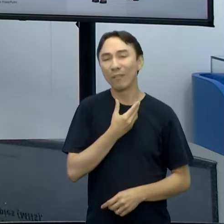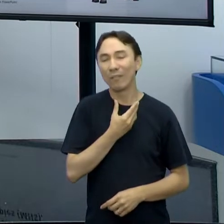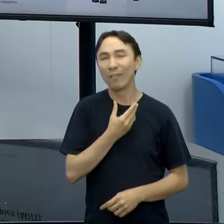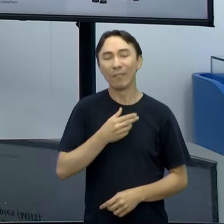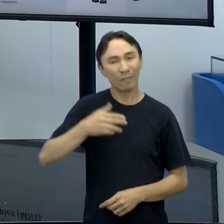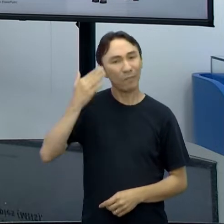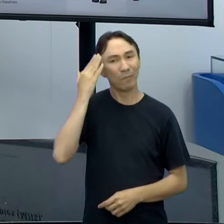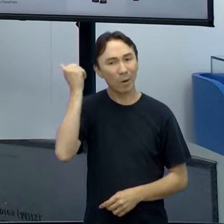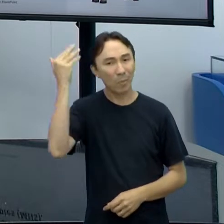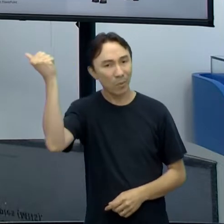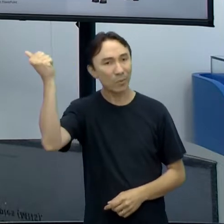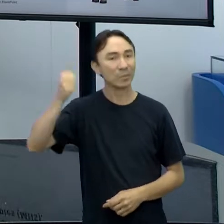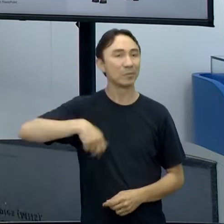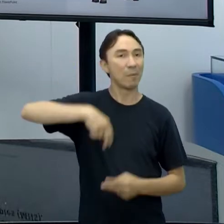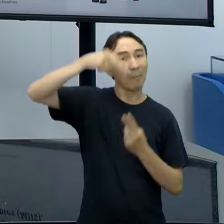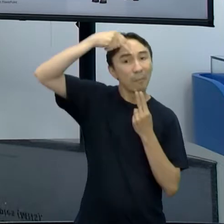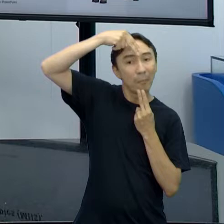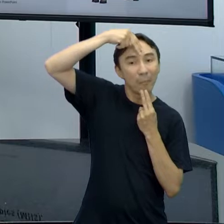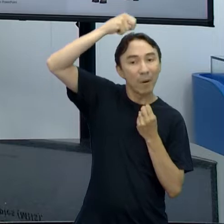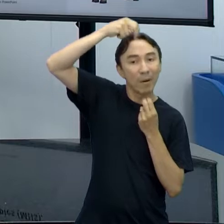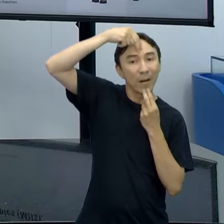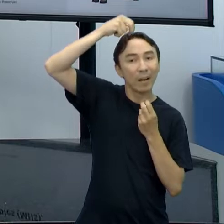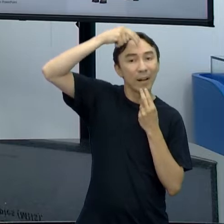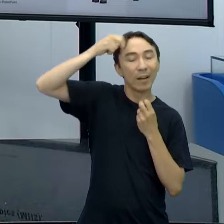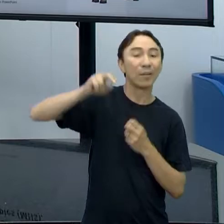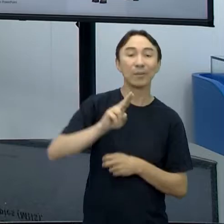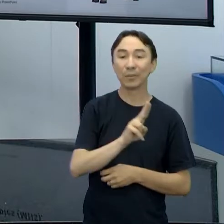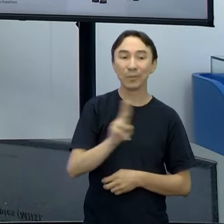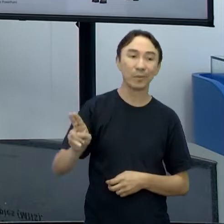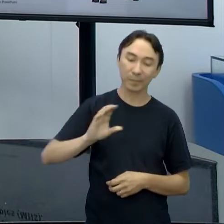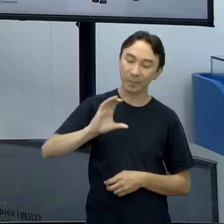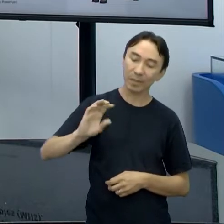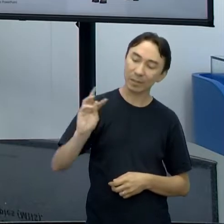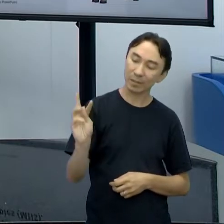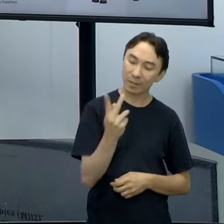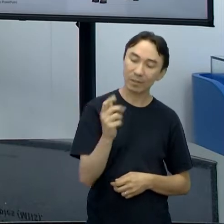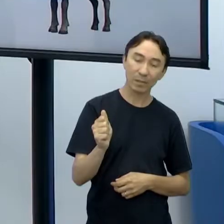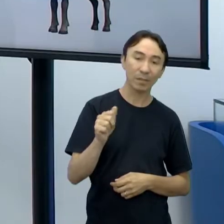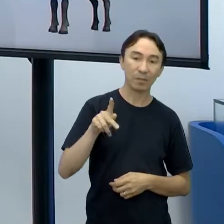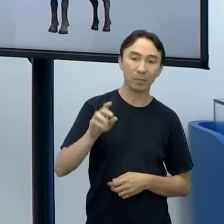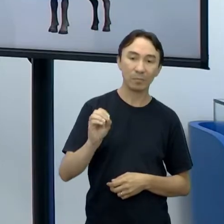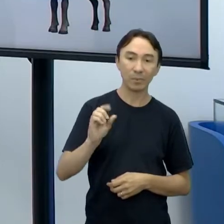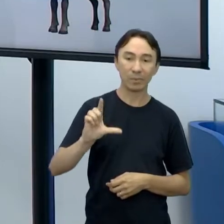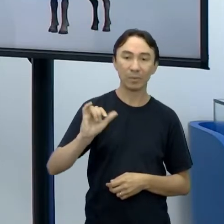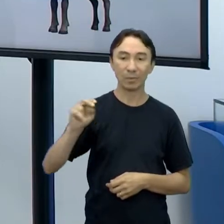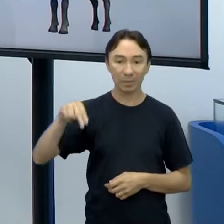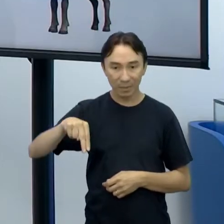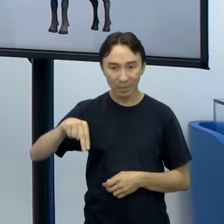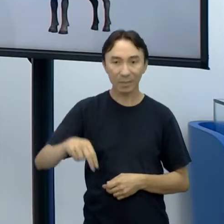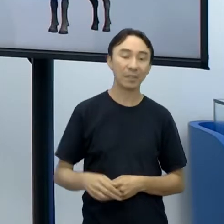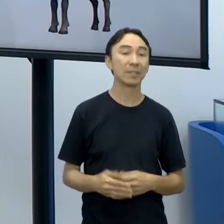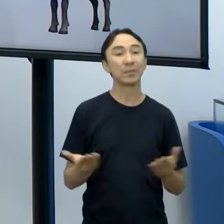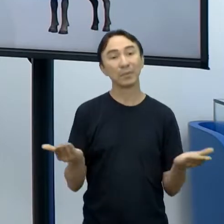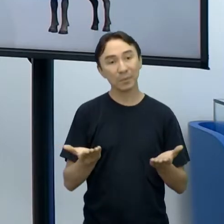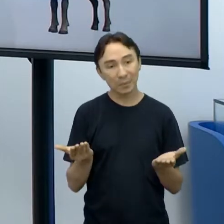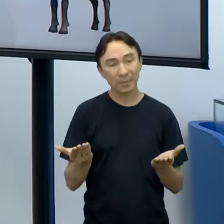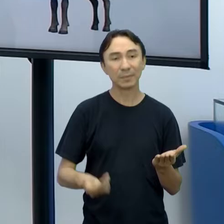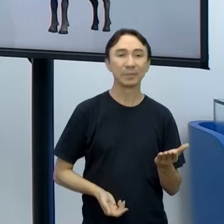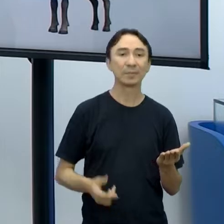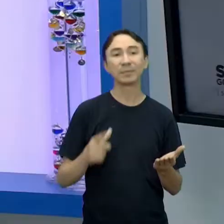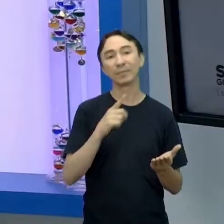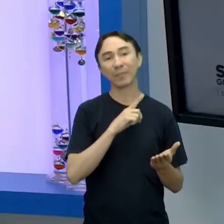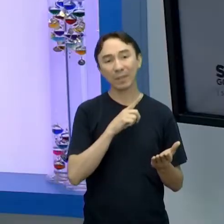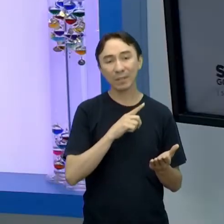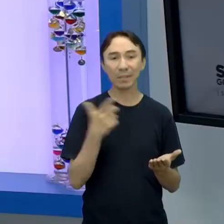Um bode famoso, praticamente. É o Chapolin, bode Chapolin. E ele tá aqui para fazer uma apresentação. Que ele falou assim, ou você me coloca